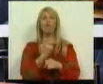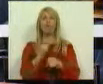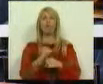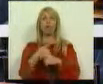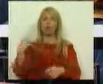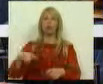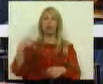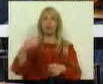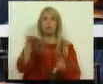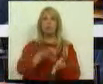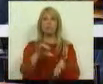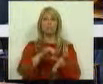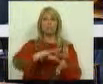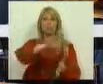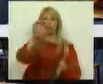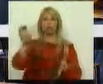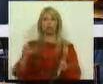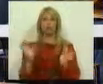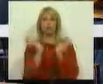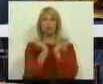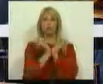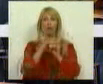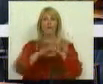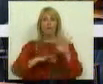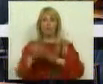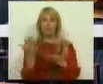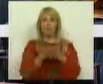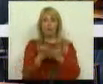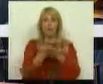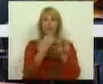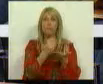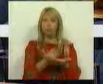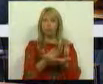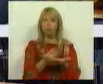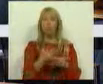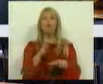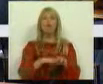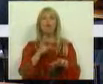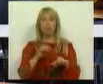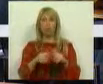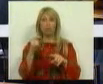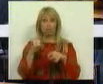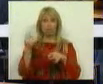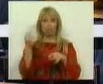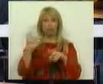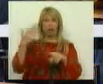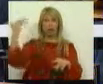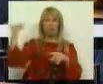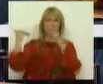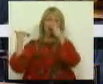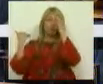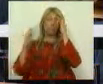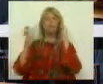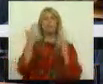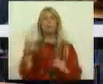diversos centros distritais de Segurança Social têm de fazer o tratamento destes requerimentos, porque no passado recente, designadamente com o anterior Governo,